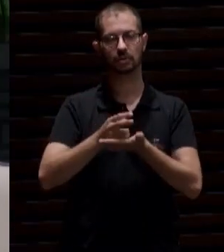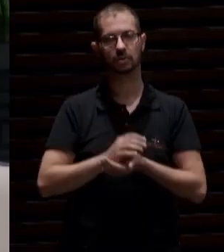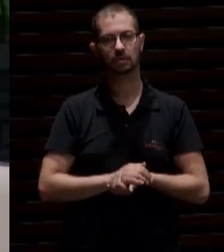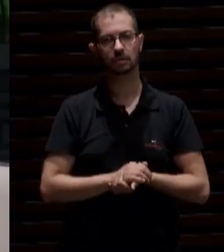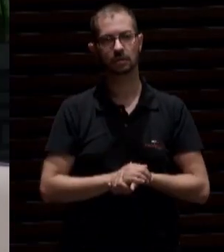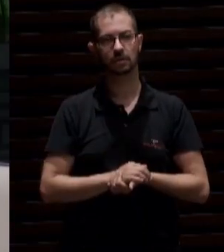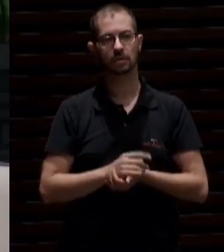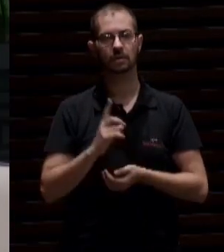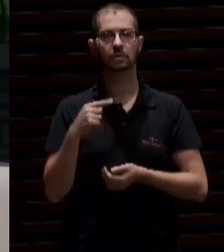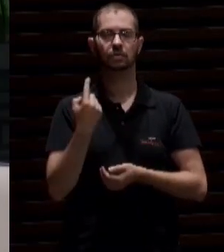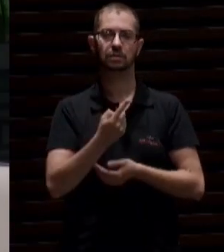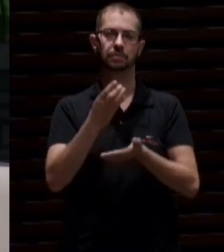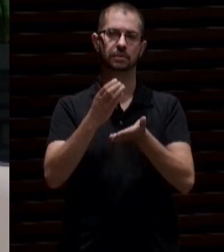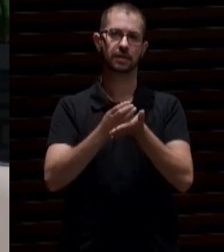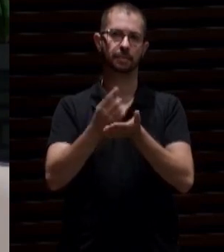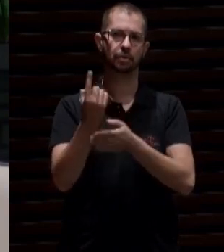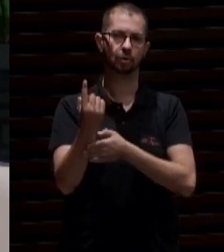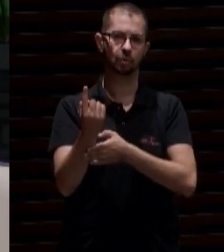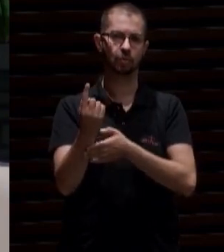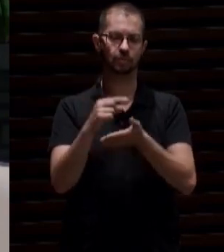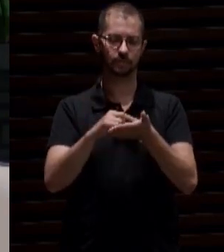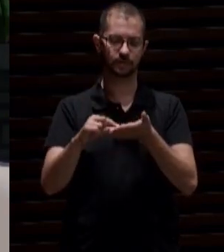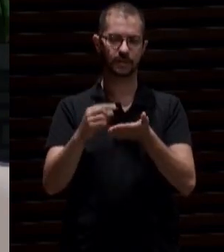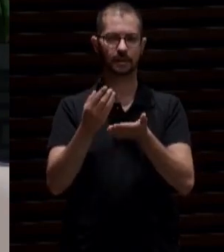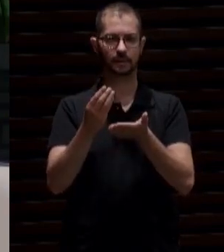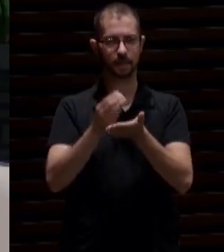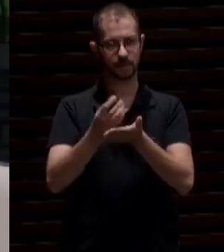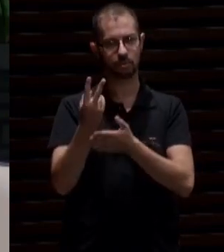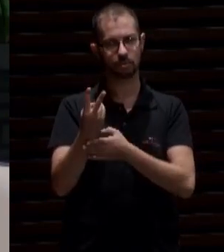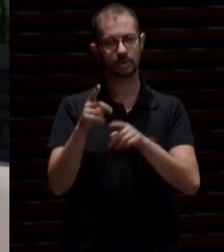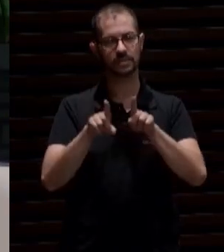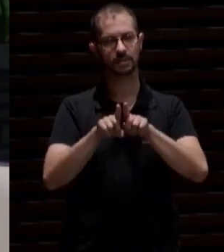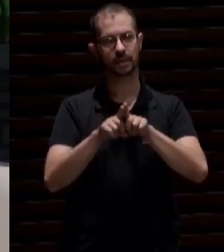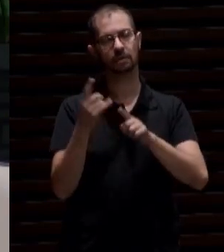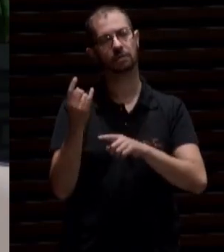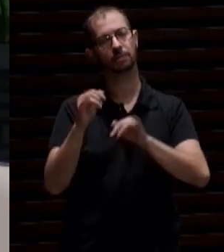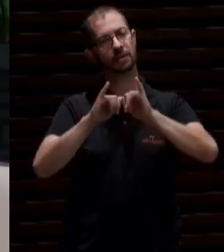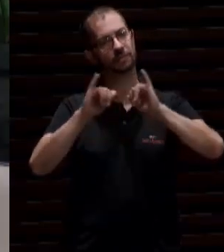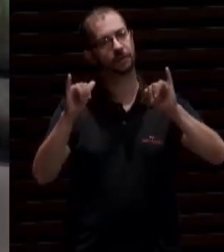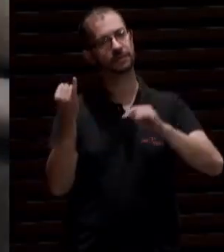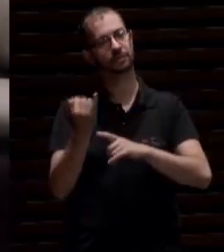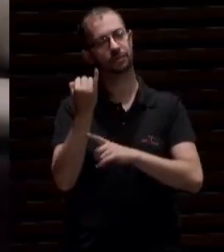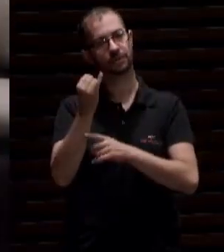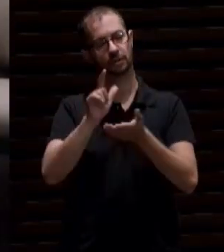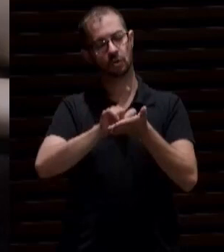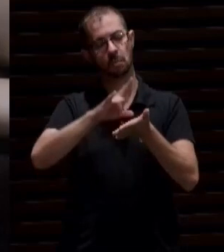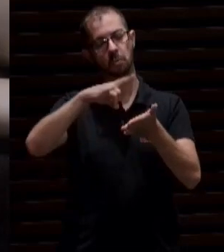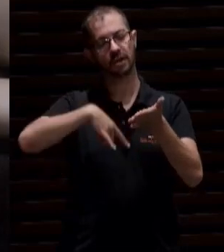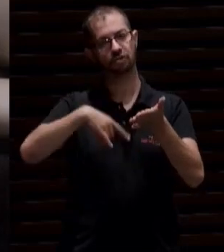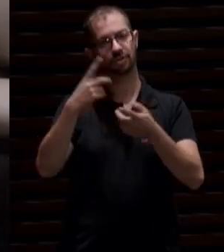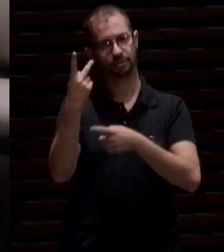Nós já estudamos o capítulo 1 e hoje estudaremos o capítulo 2. E uma informação importante é que o boletim que vocês têm em